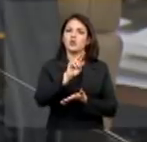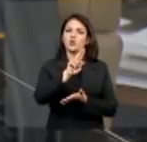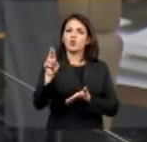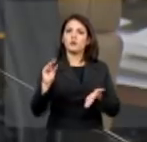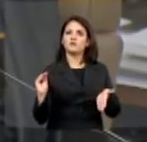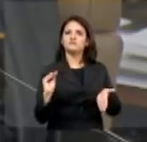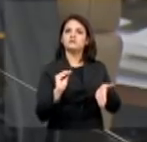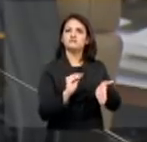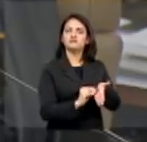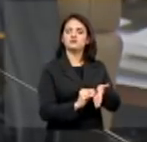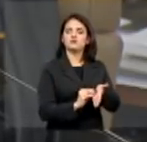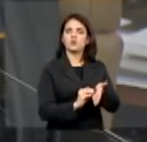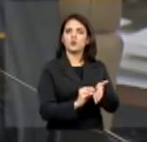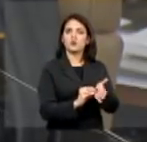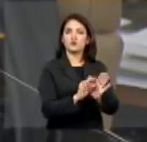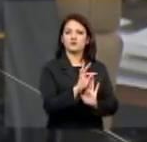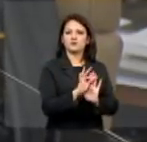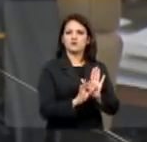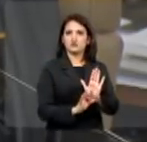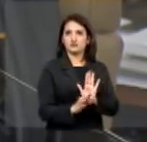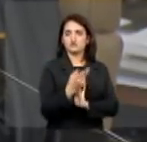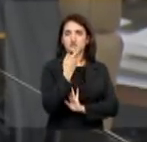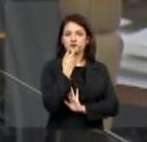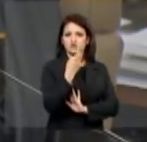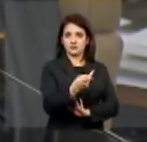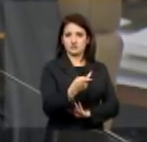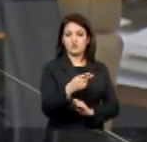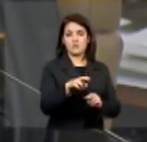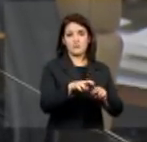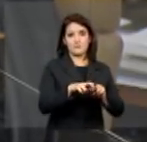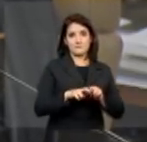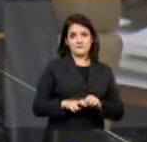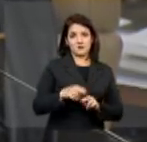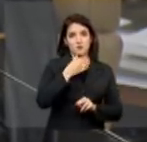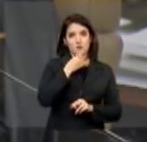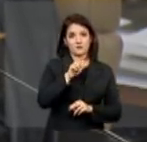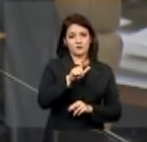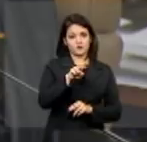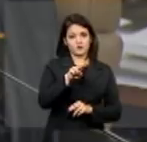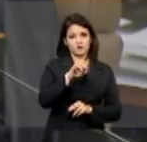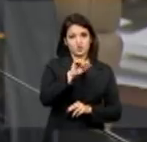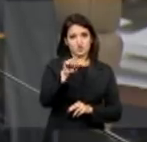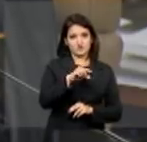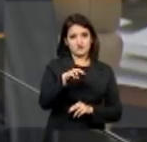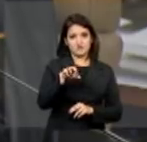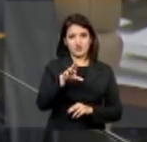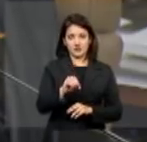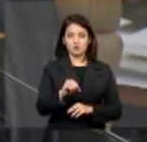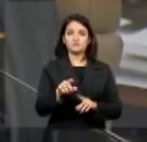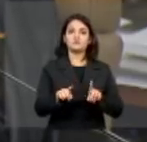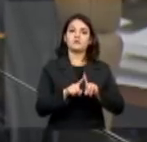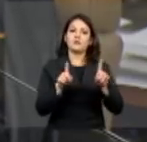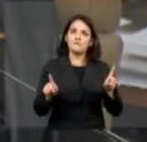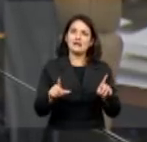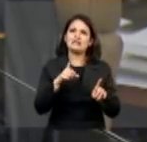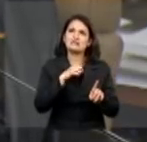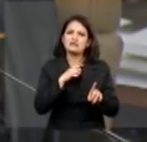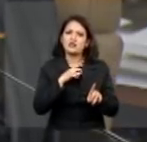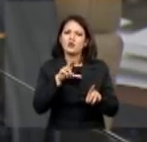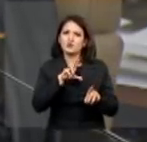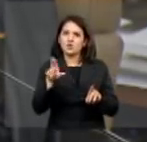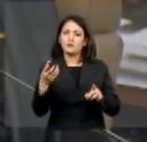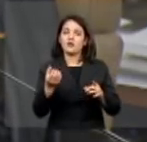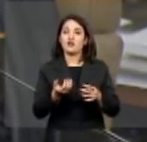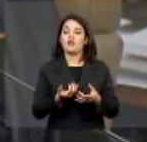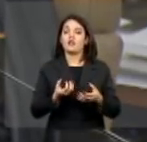colaboração realizados por luiz mário mas é citado nas declarações prestadas pelo